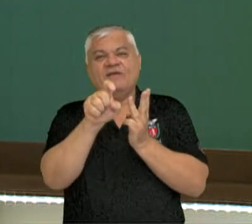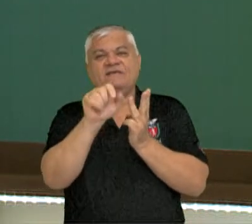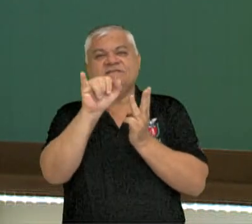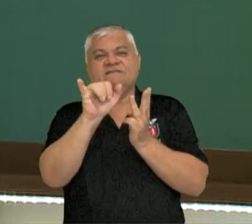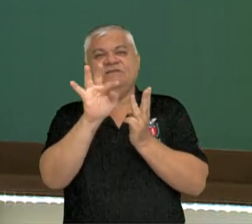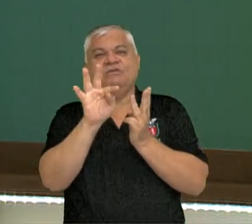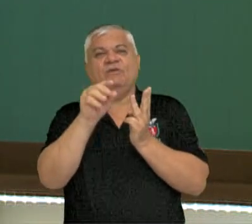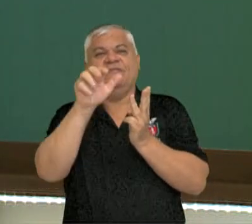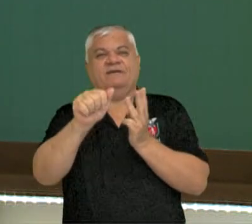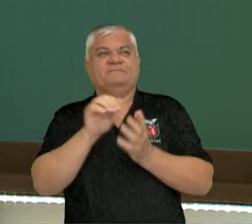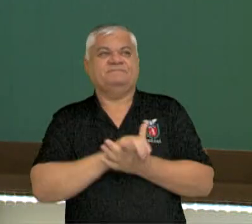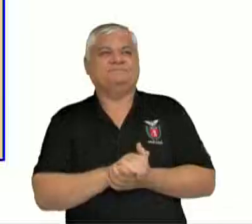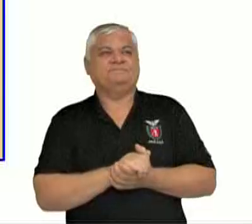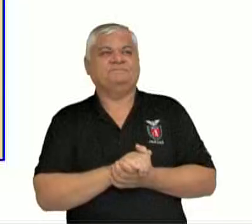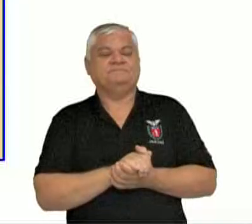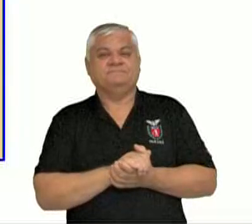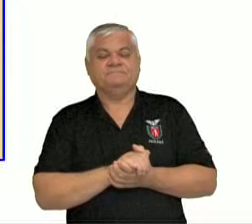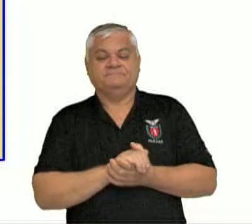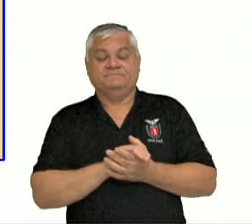dentro da palavra.